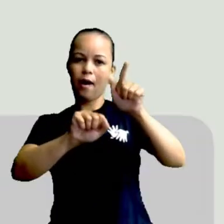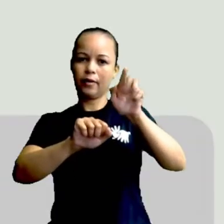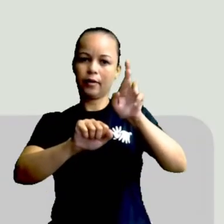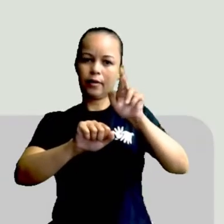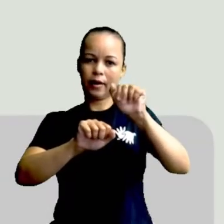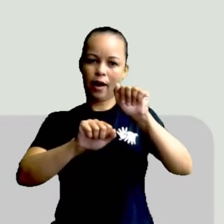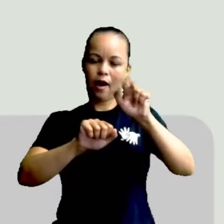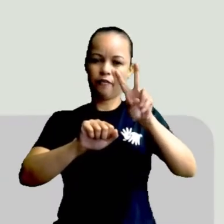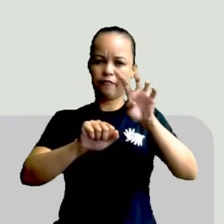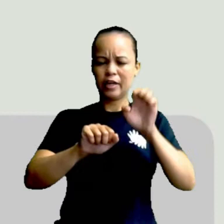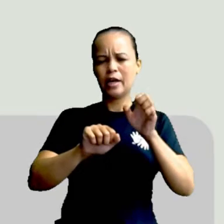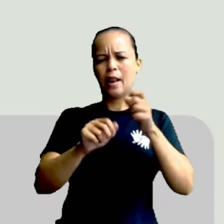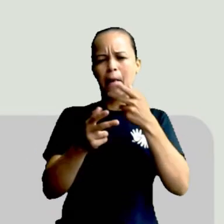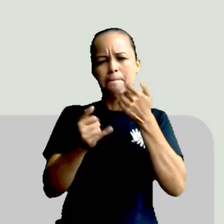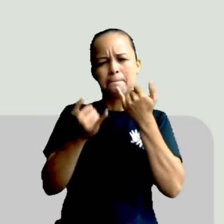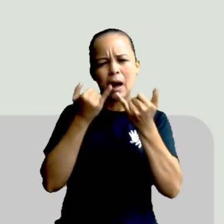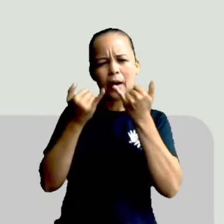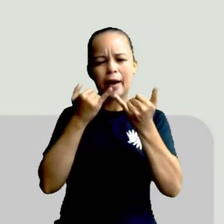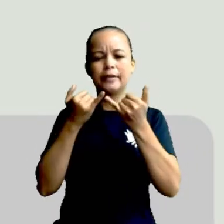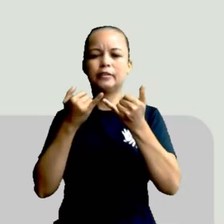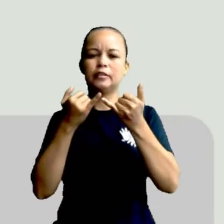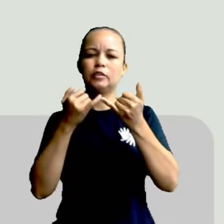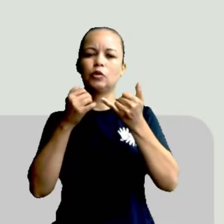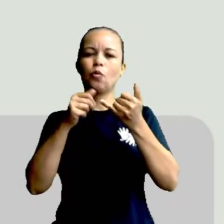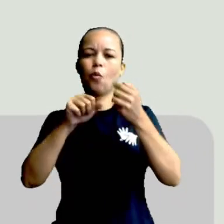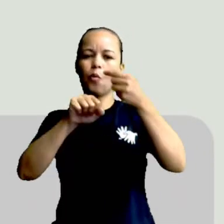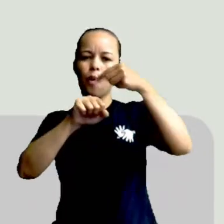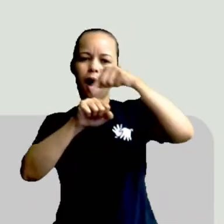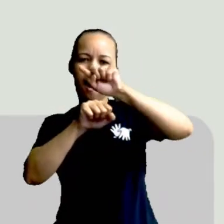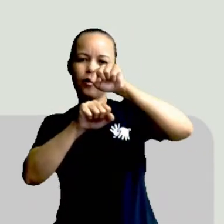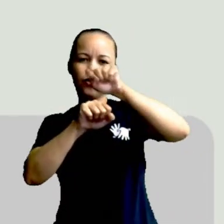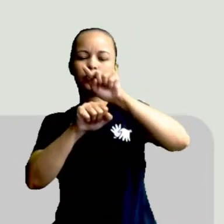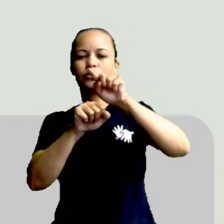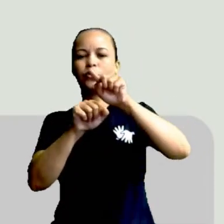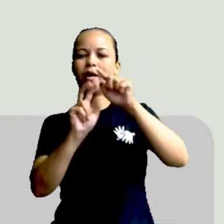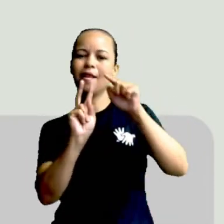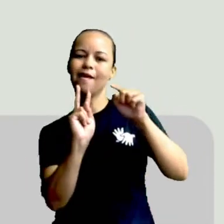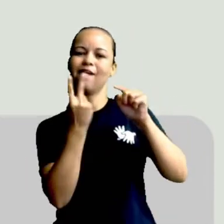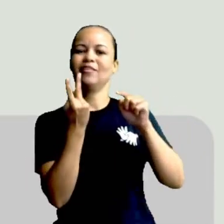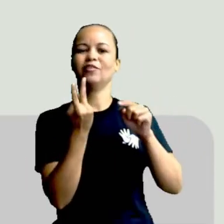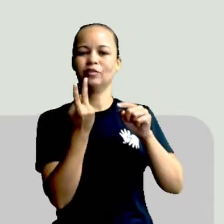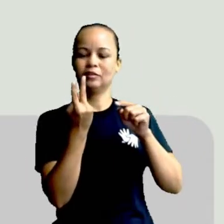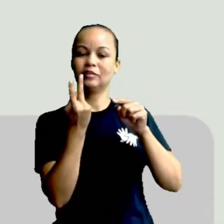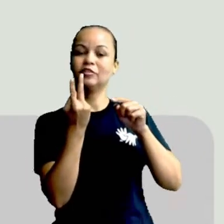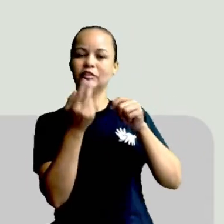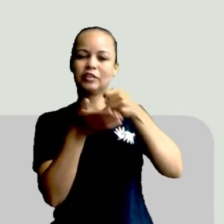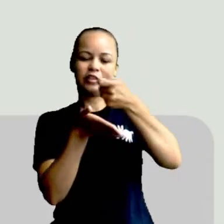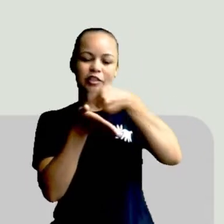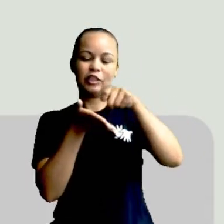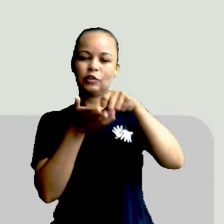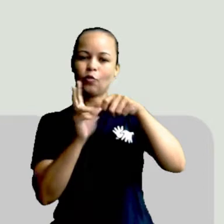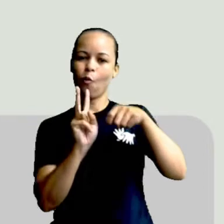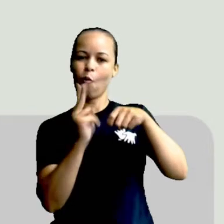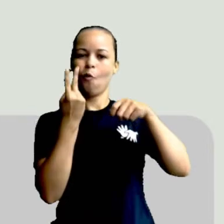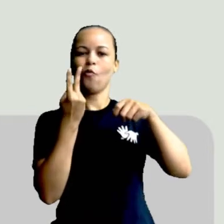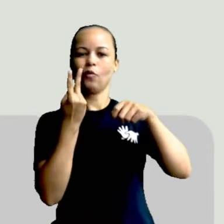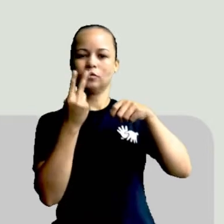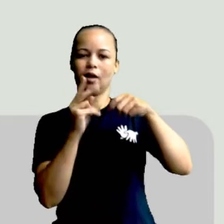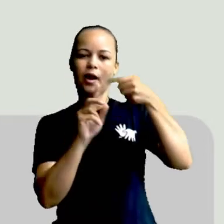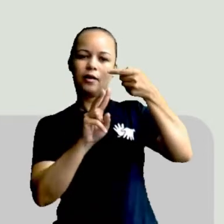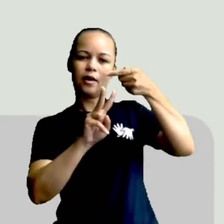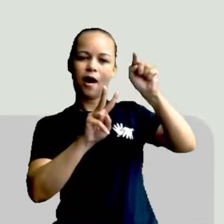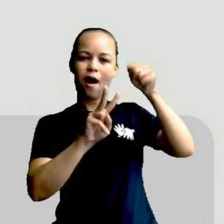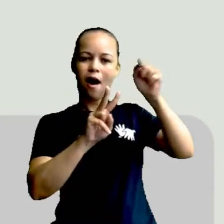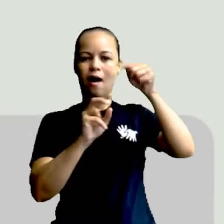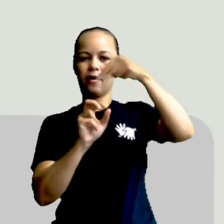é muito parecido com o acento agudo só que ele é o posto ele é inscrito do lado contrário o